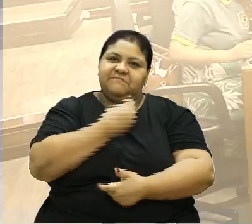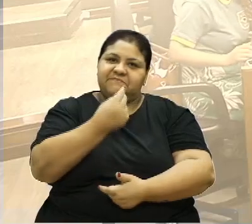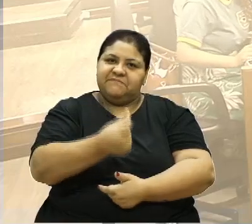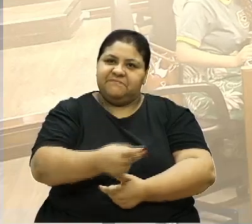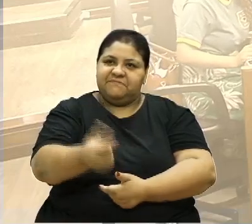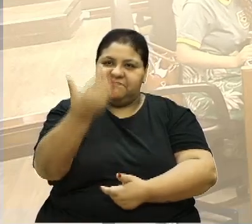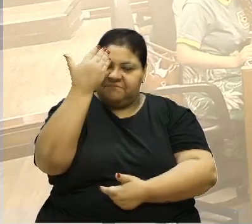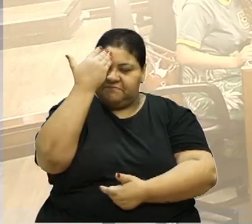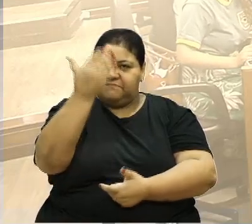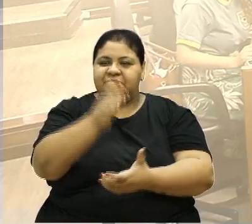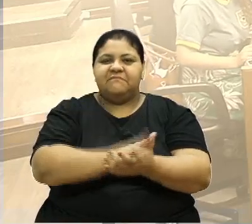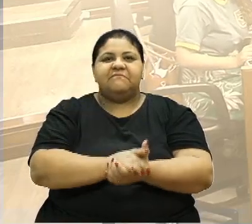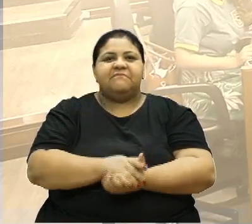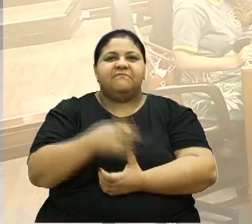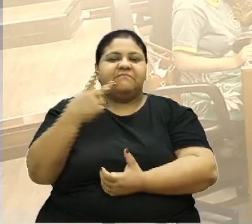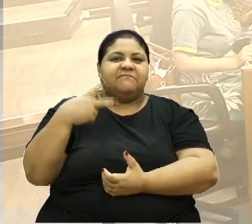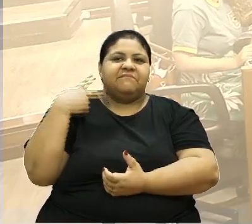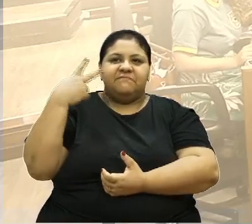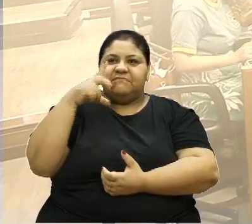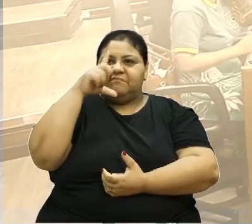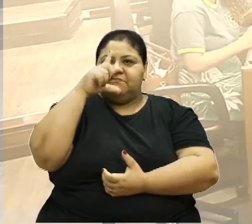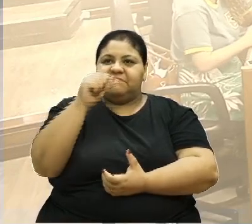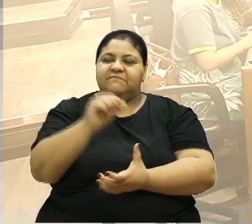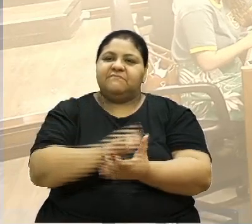Obrigado, vereador Cadore. Vereador Fantinel.